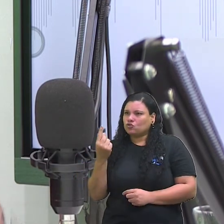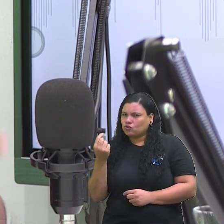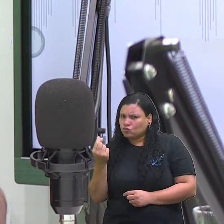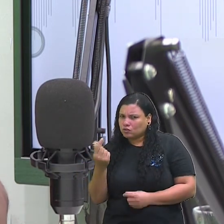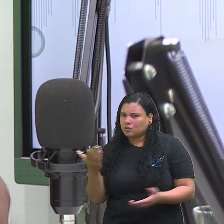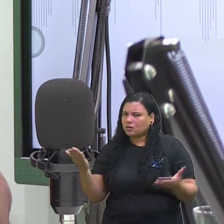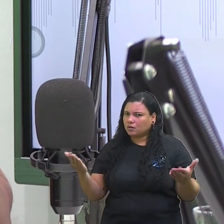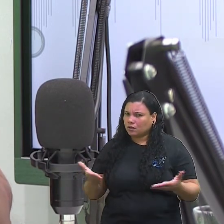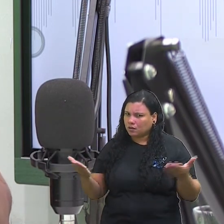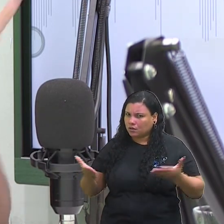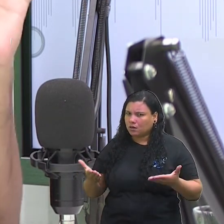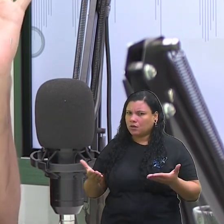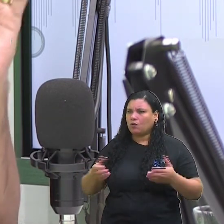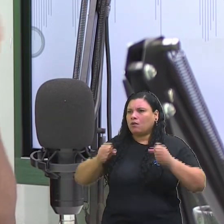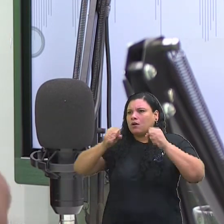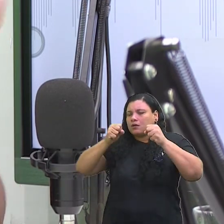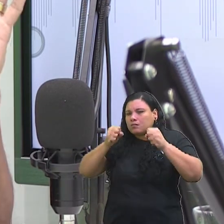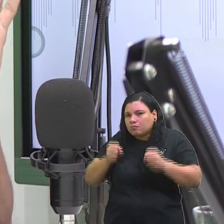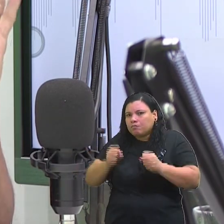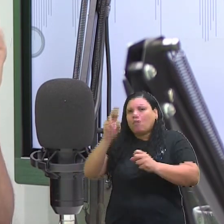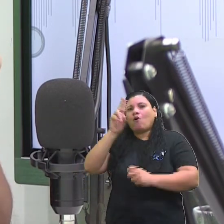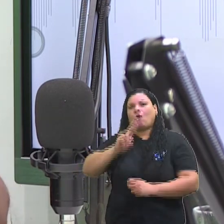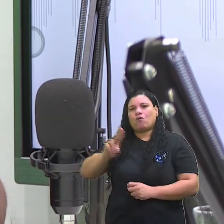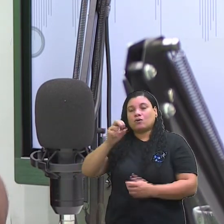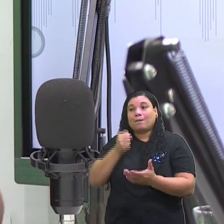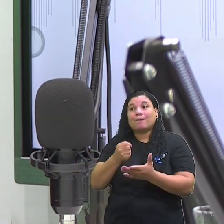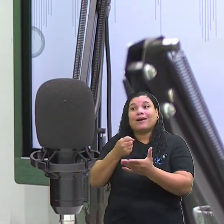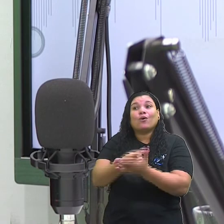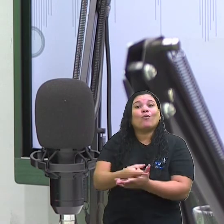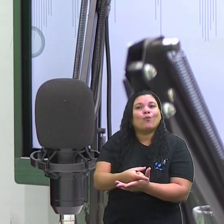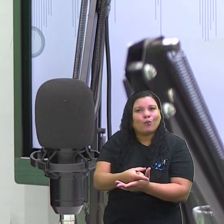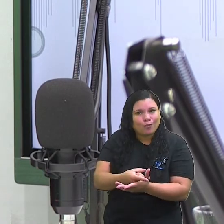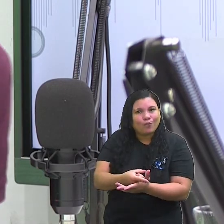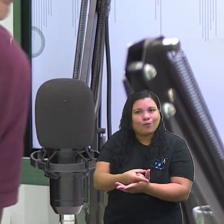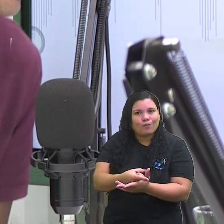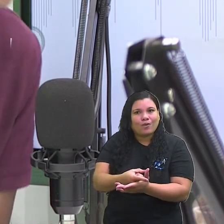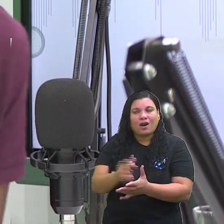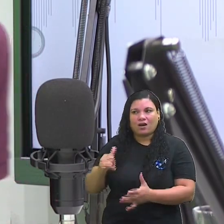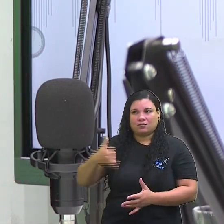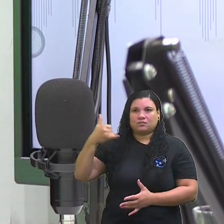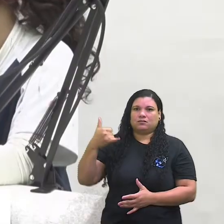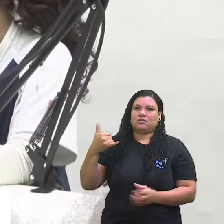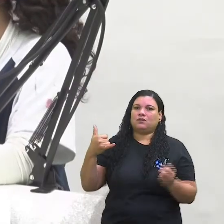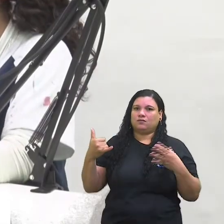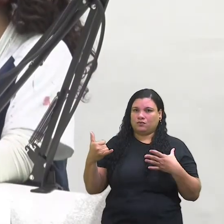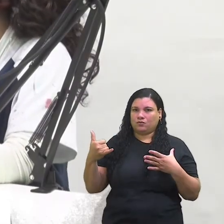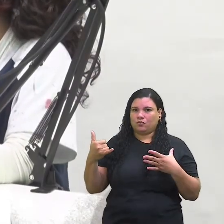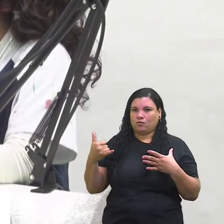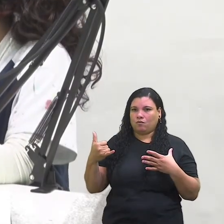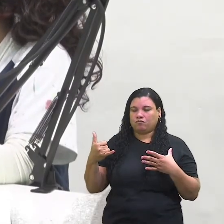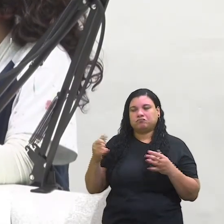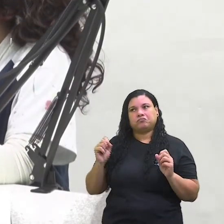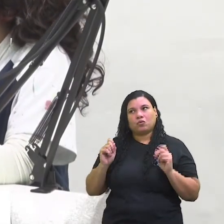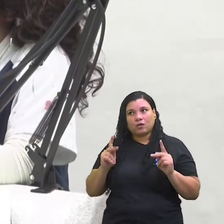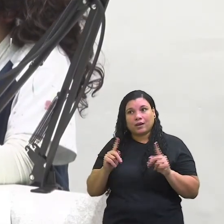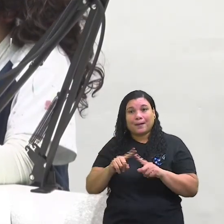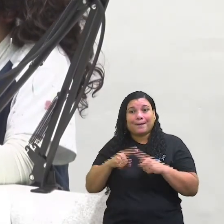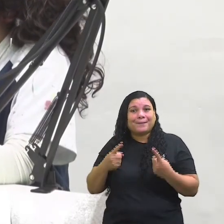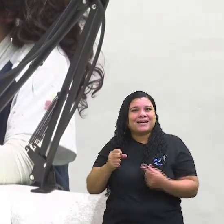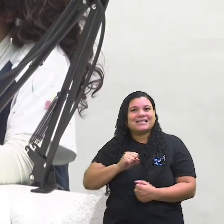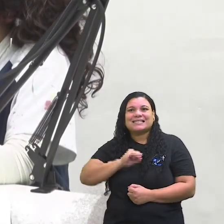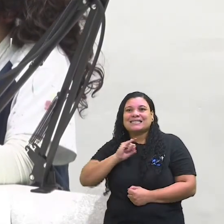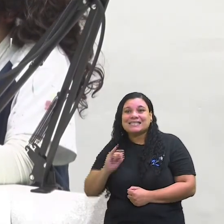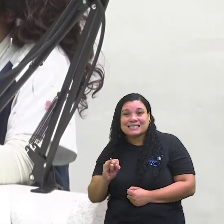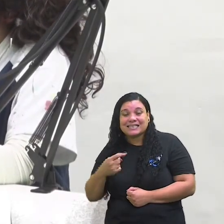e aí seja encalacrado, endividado, né, terrivelmente. E acaba levando para